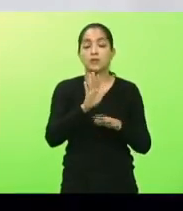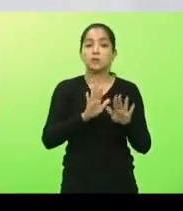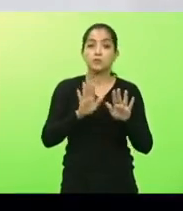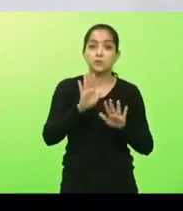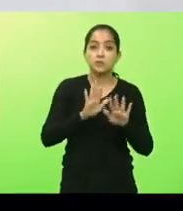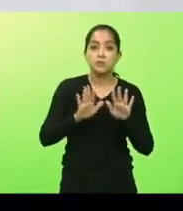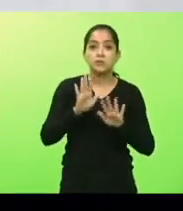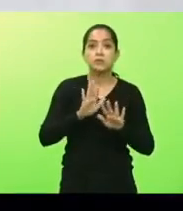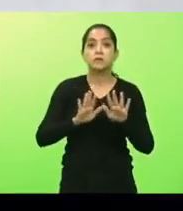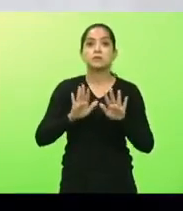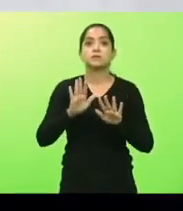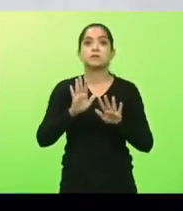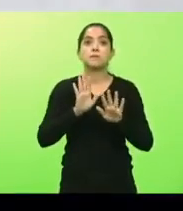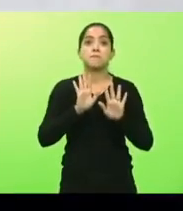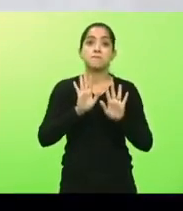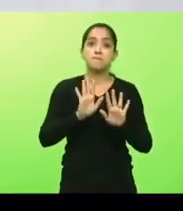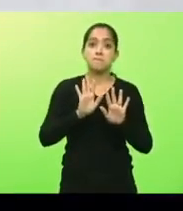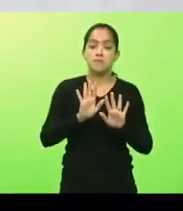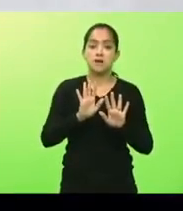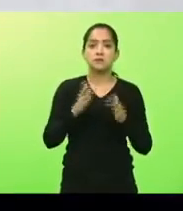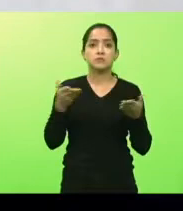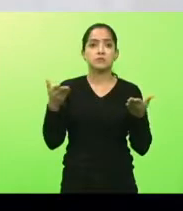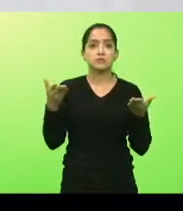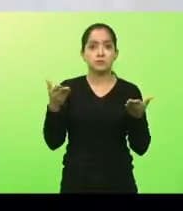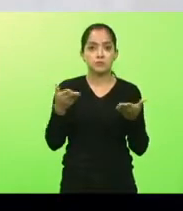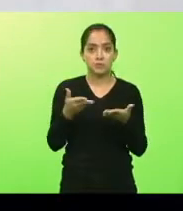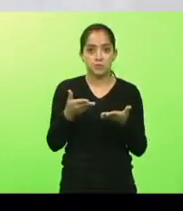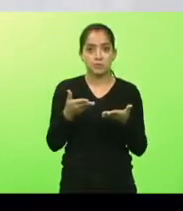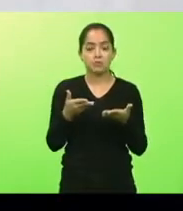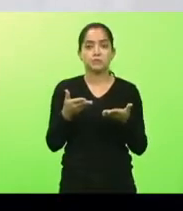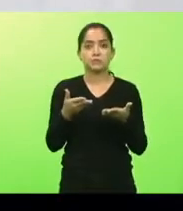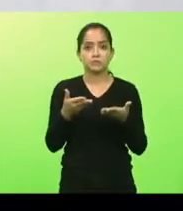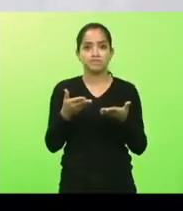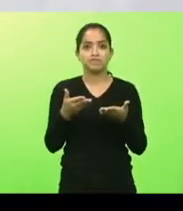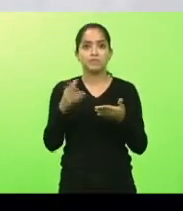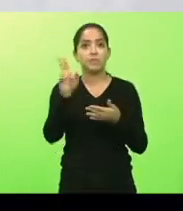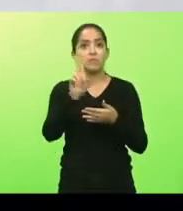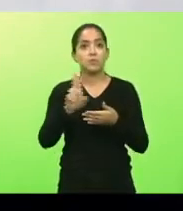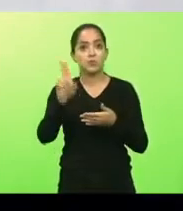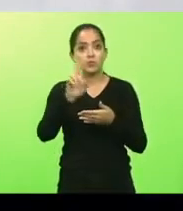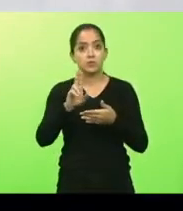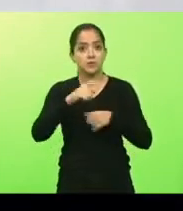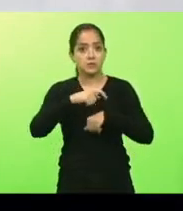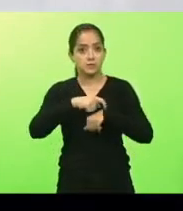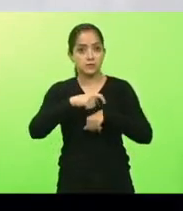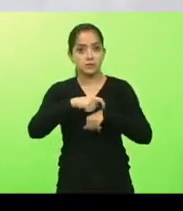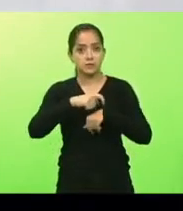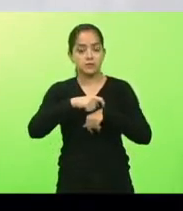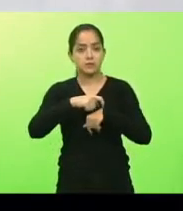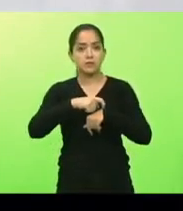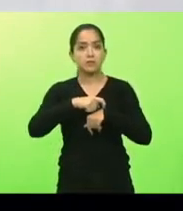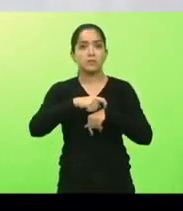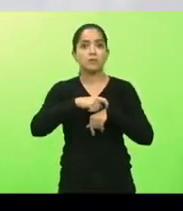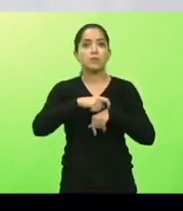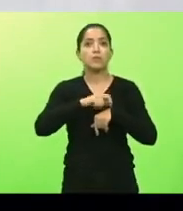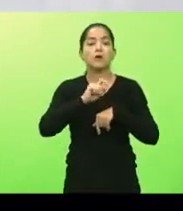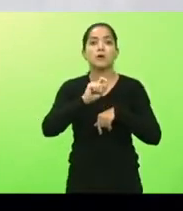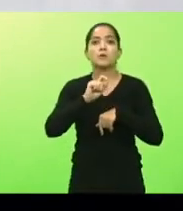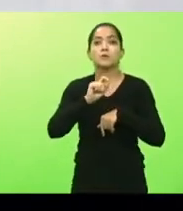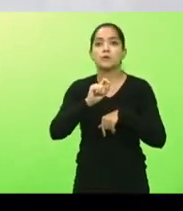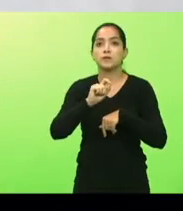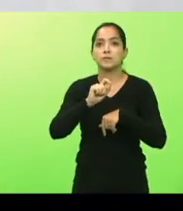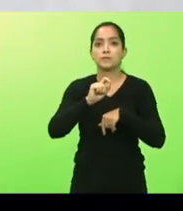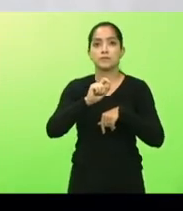necessário. Mas o que me traz a mim usar o plenário nesse momento realmente é a questão das